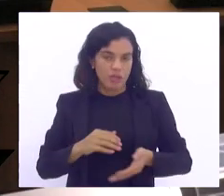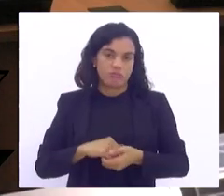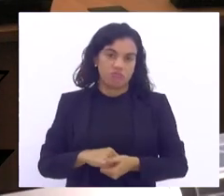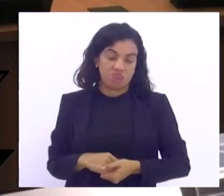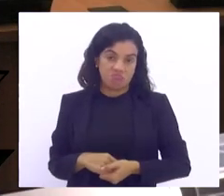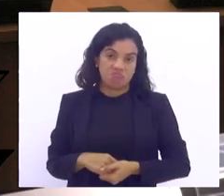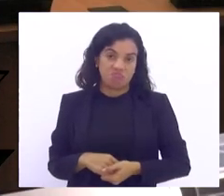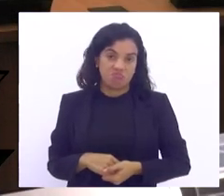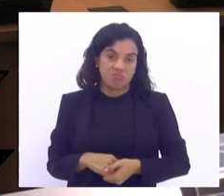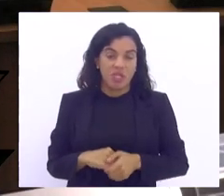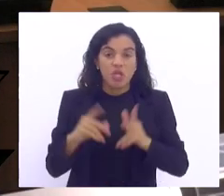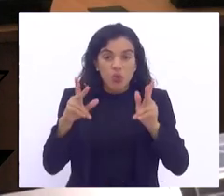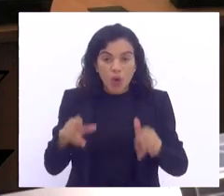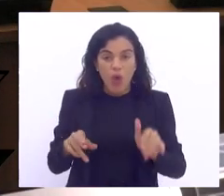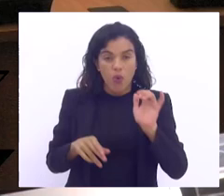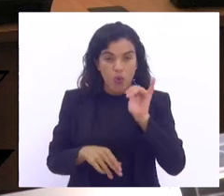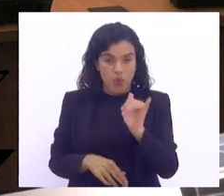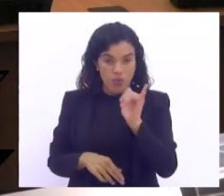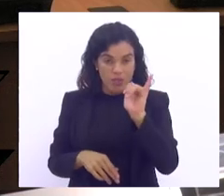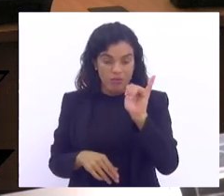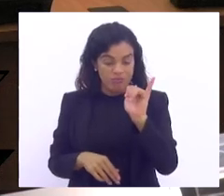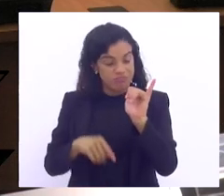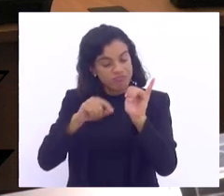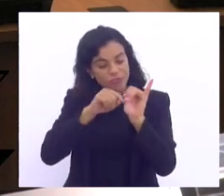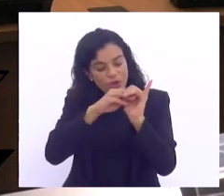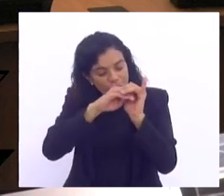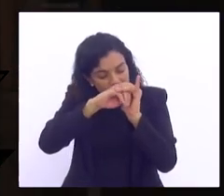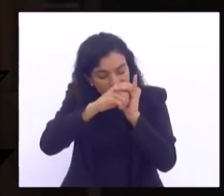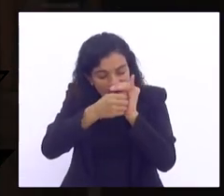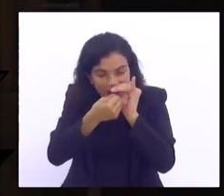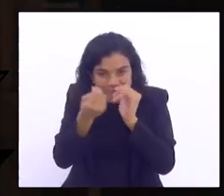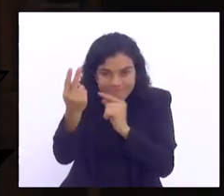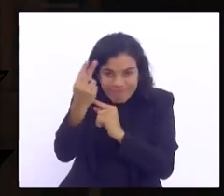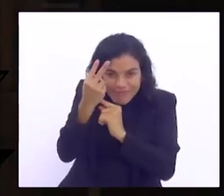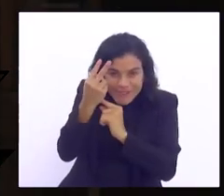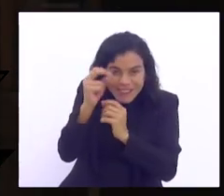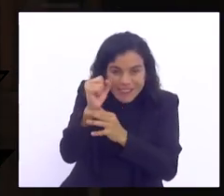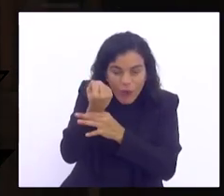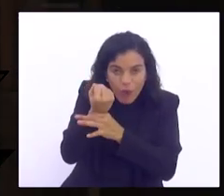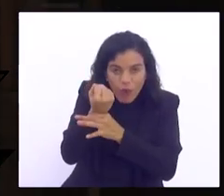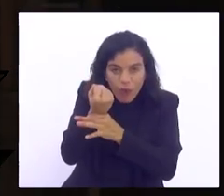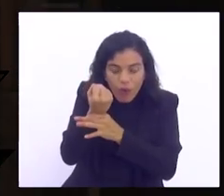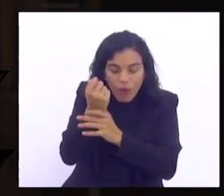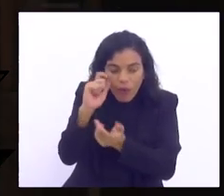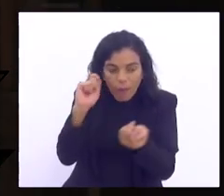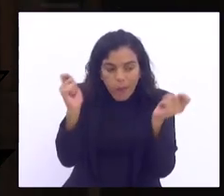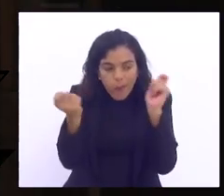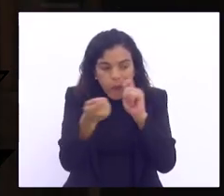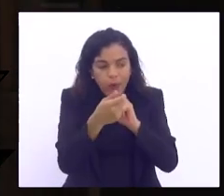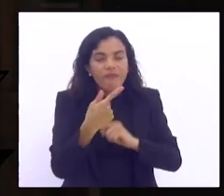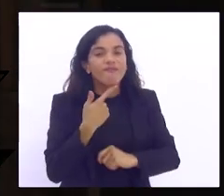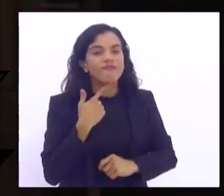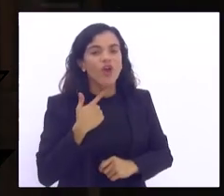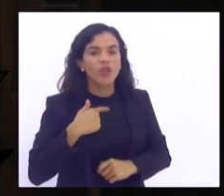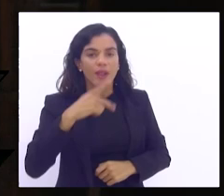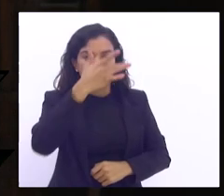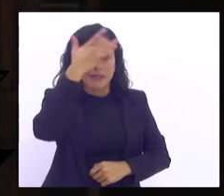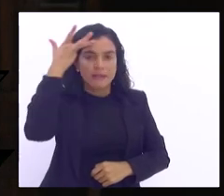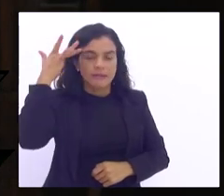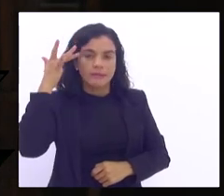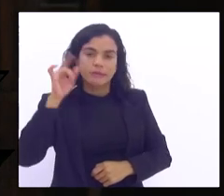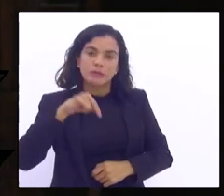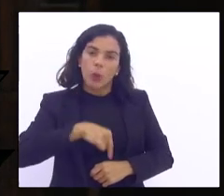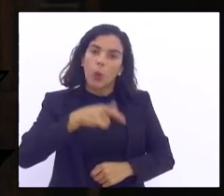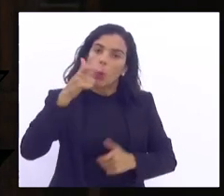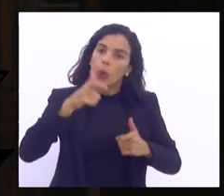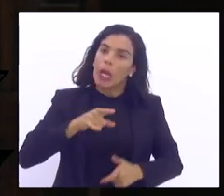Assim, o útero materno, ao invés de ser um lugar seguro, tornou-se, por vontade dos homens, um lugar perigoso e